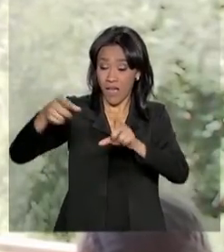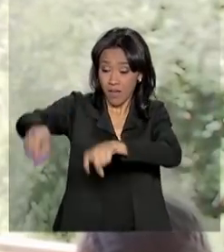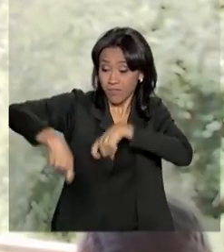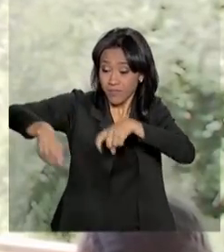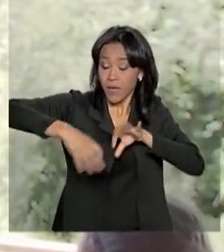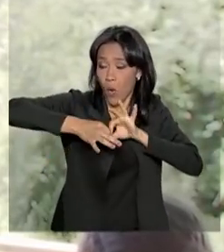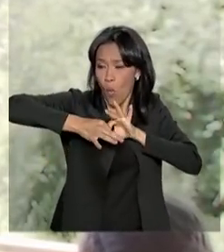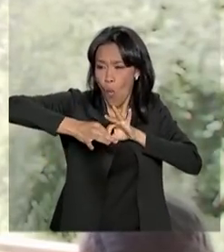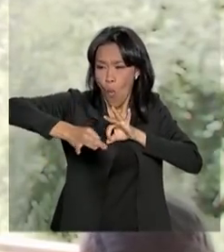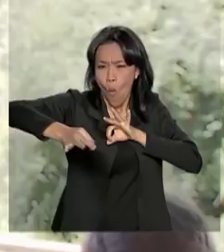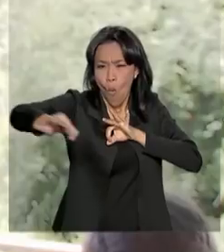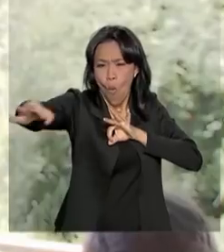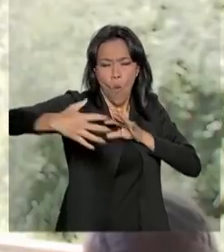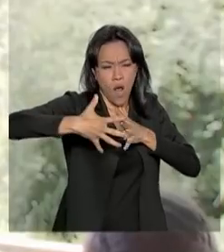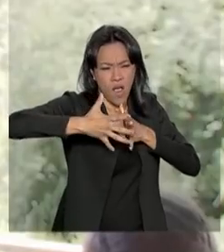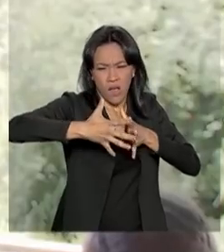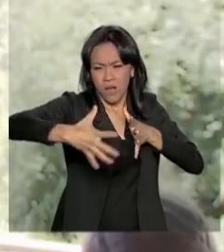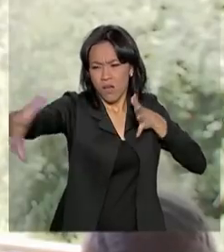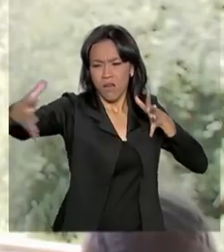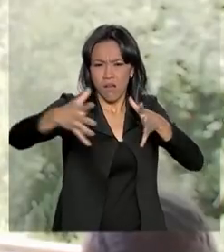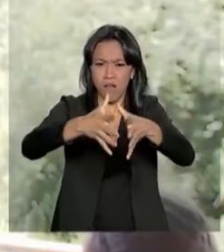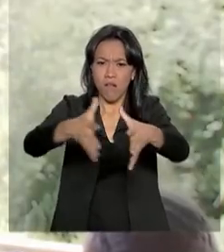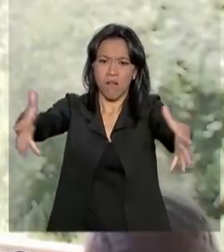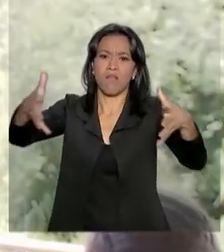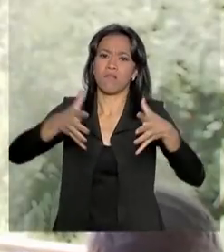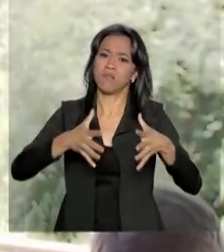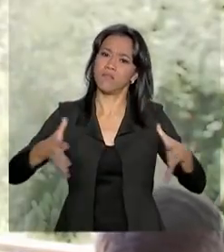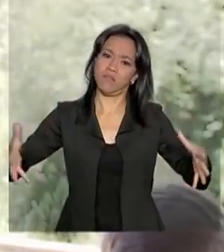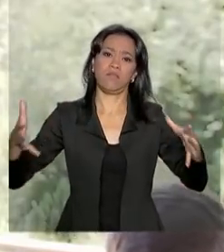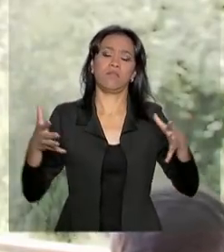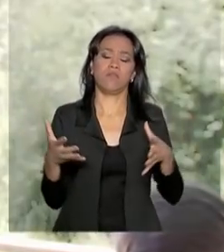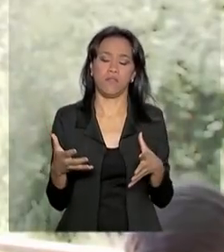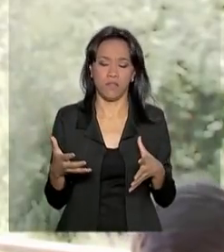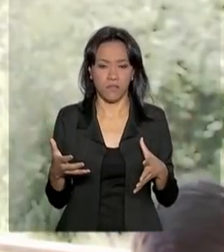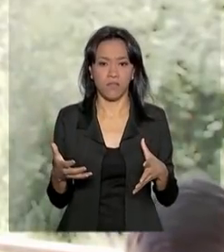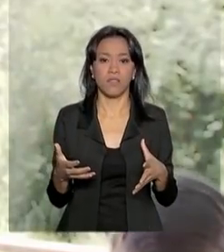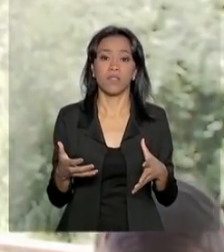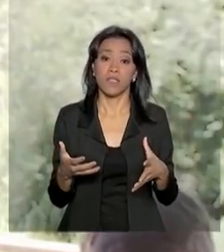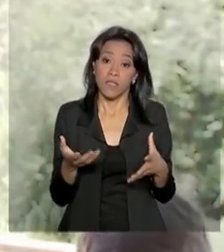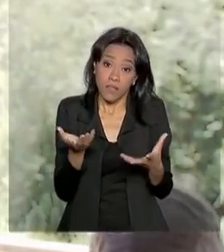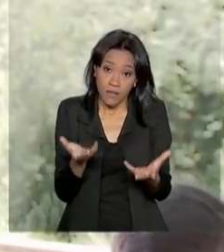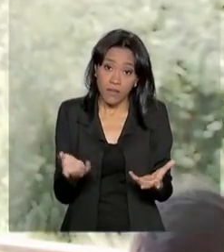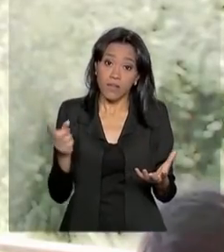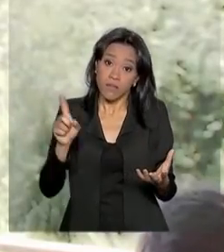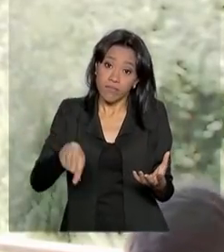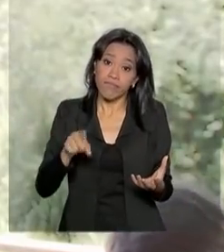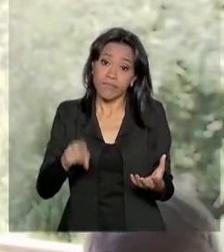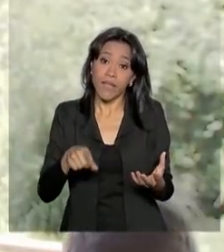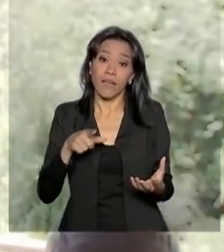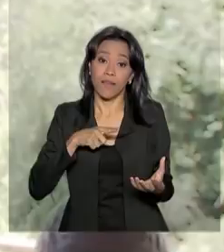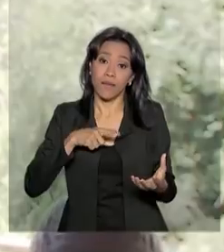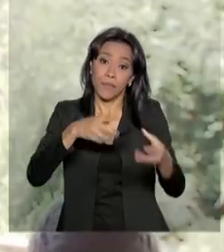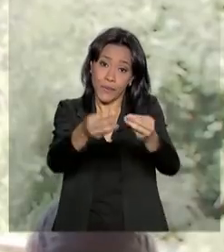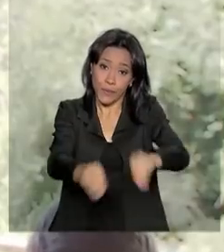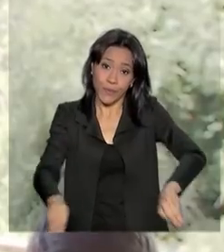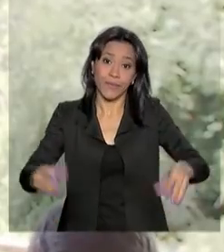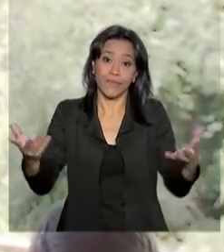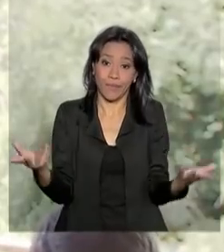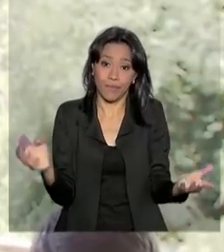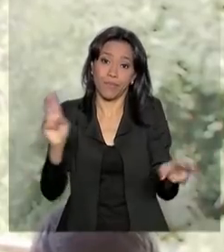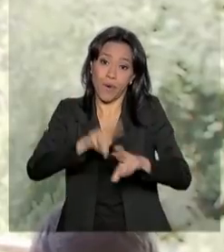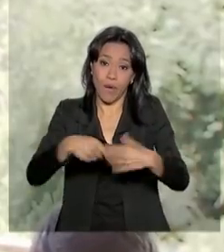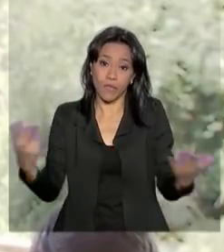extensa, ela tem uma geografia inclusive prejudicada pela própria catástrofe. Então, o que